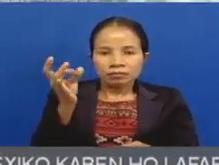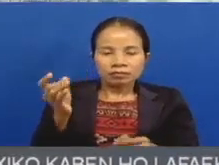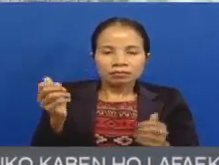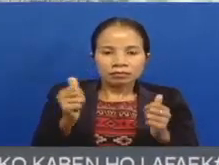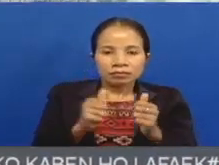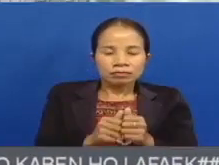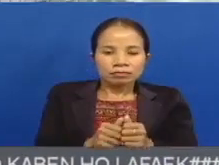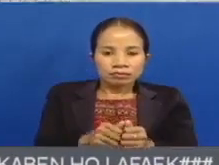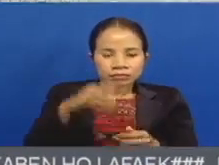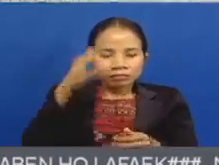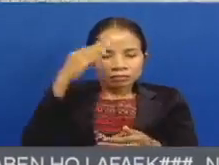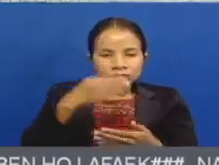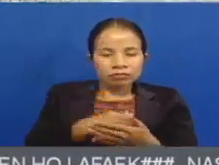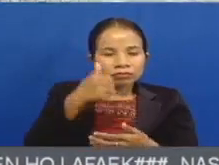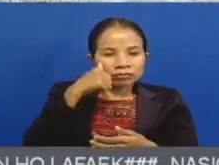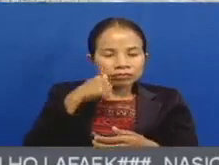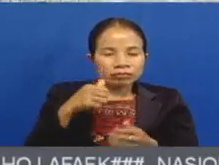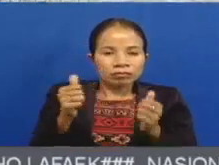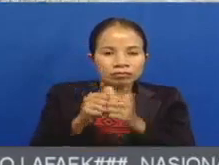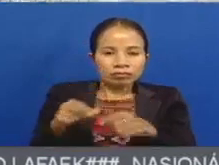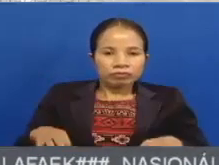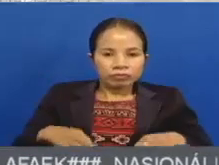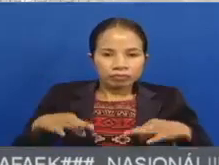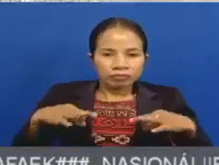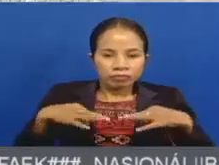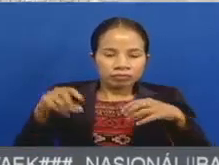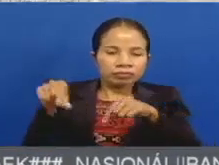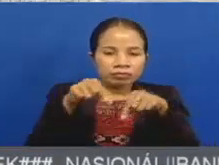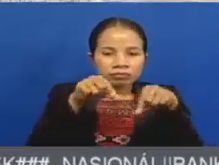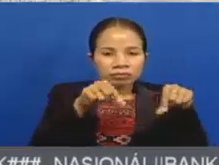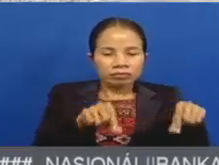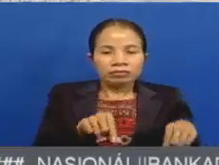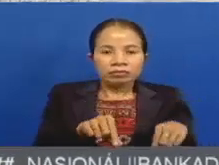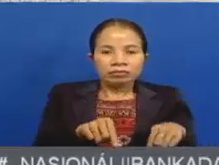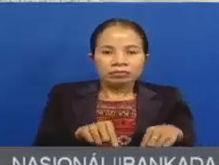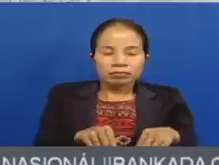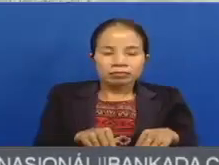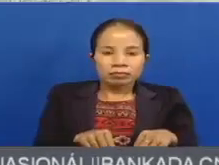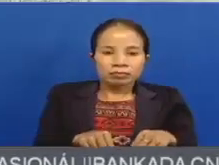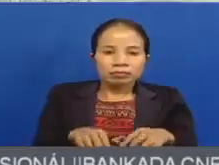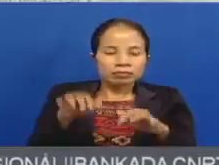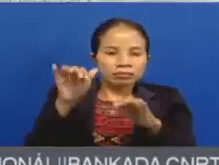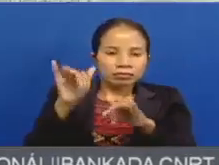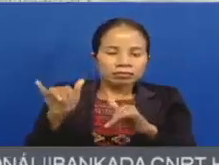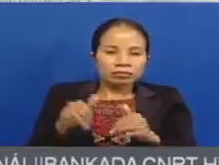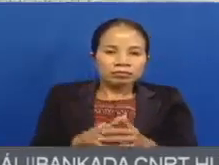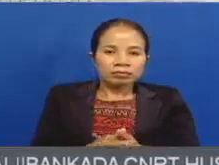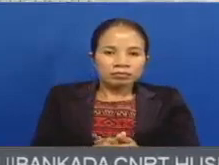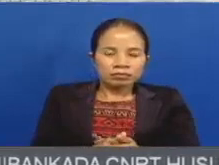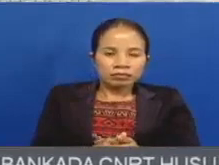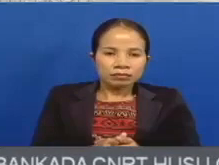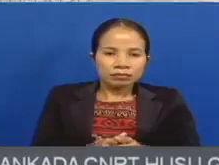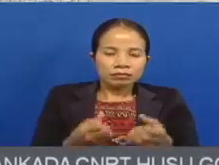ne carinha o anfeto, ho condição física deficiente, nebe reside iha área Ketbore,